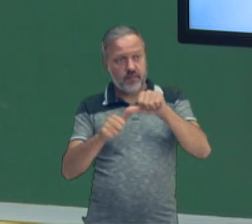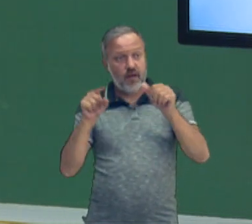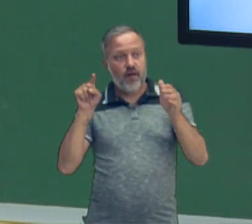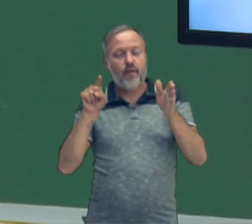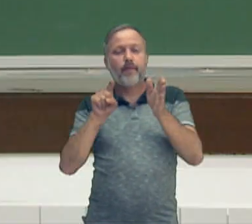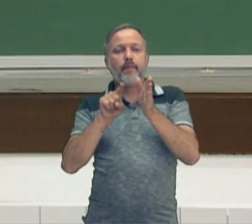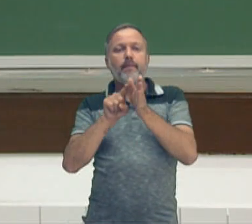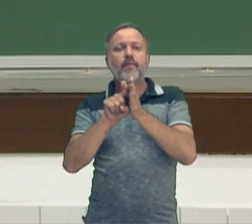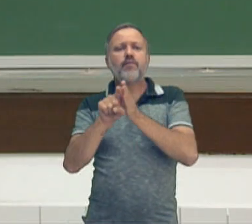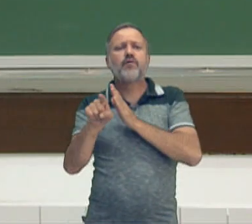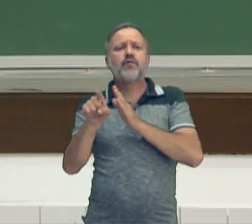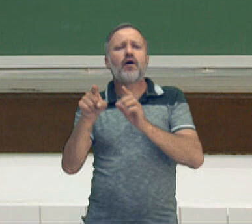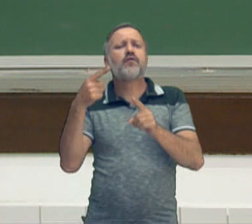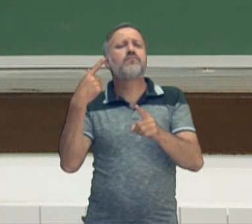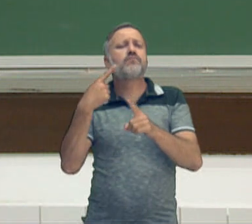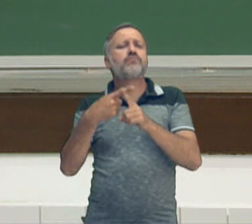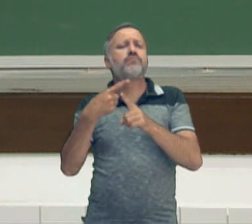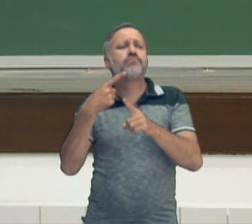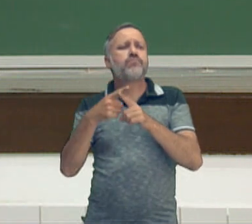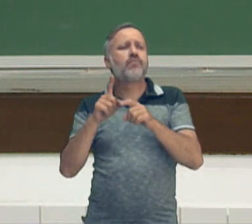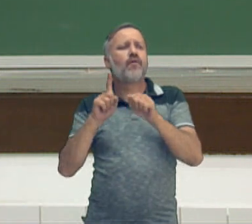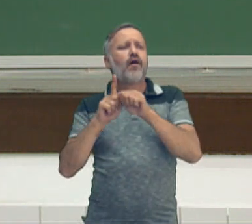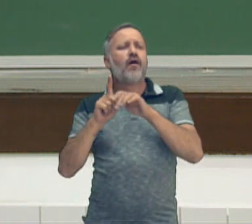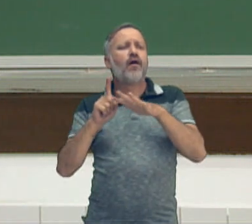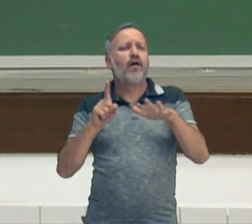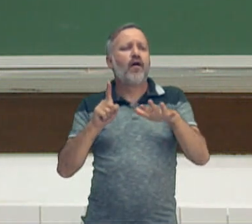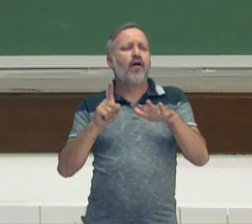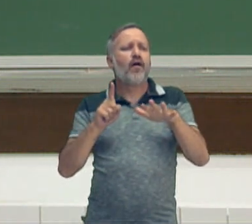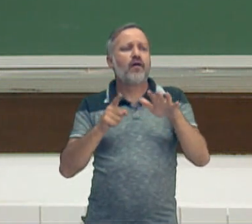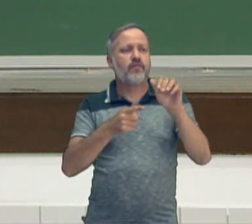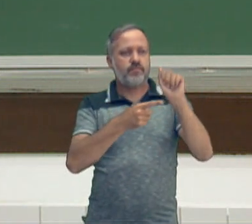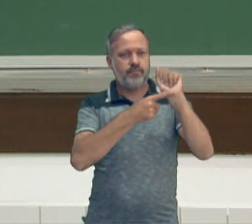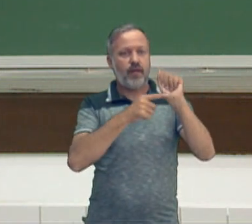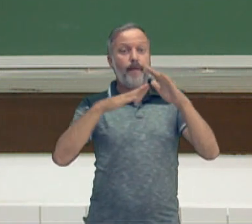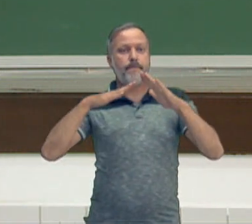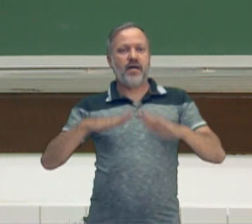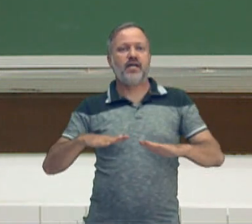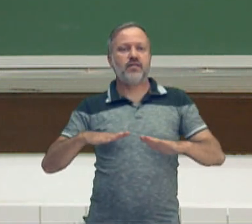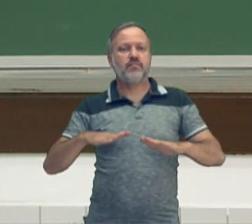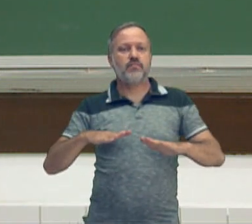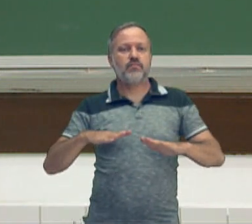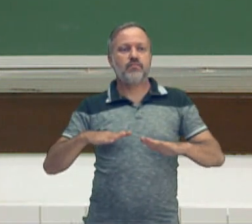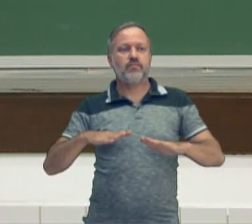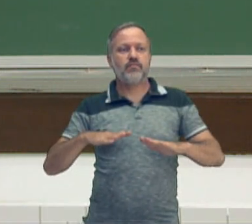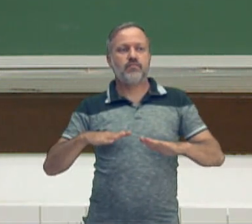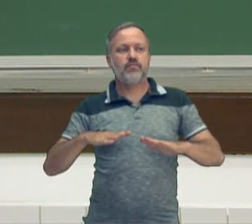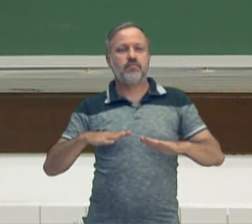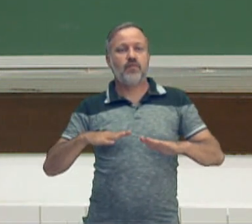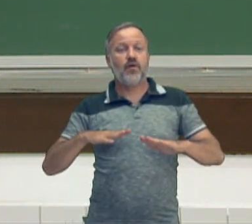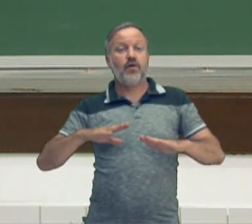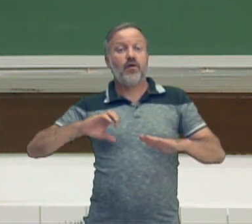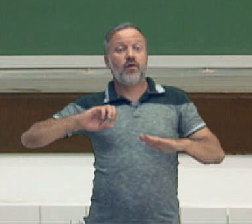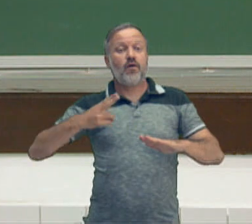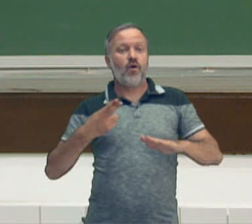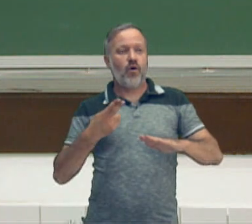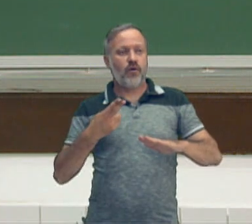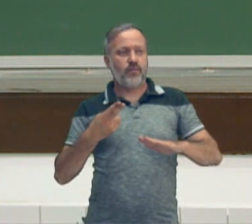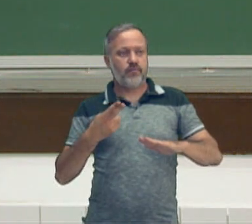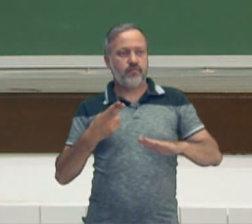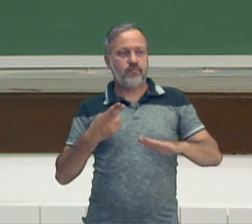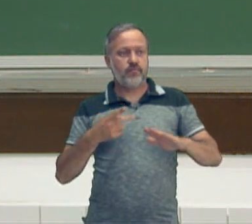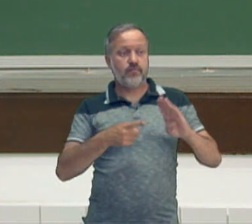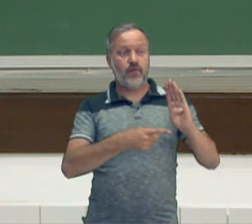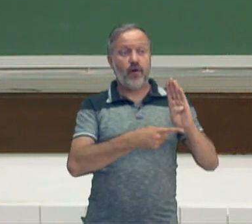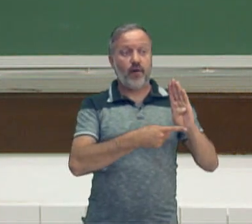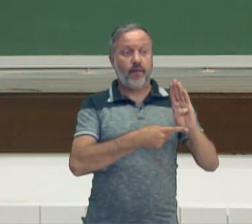pergunta, essa demografia, ela é parada? Ou ela é, portanto,